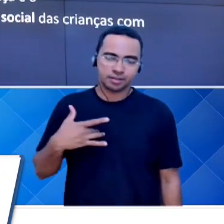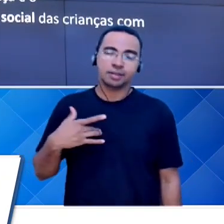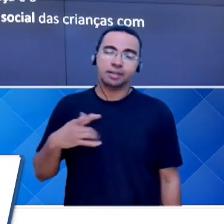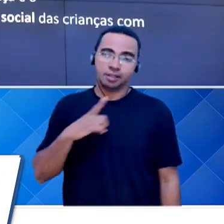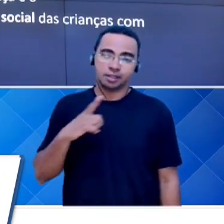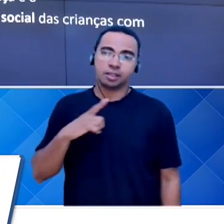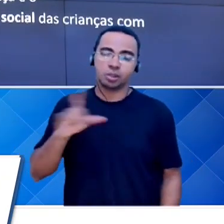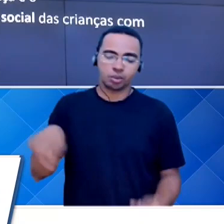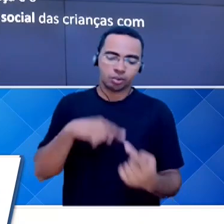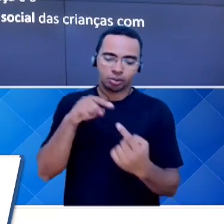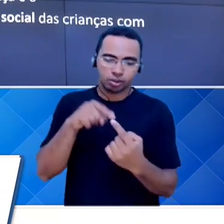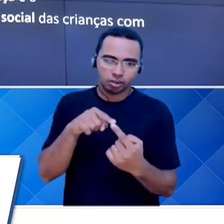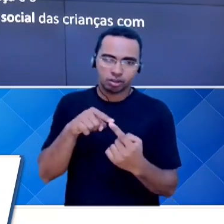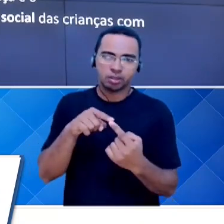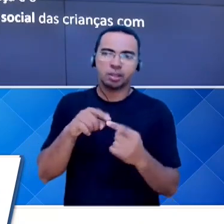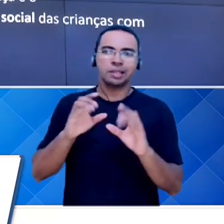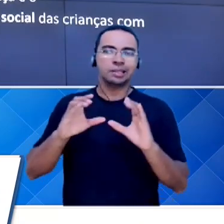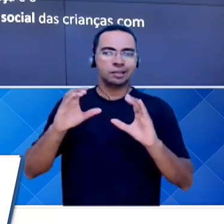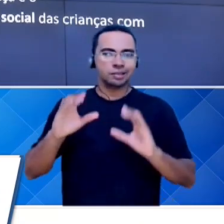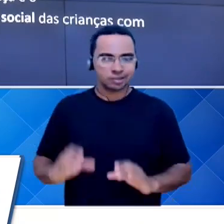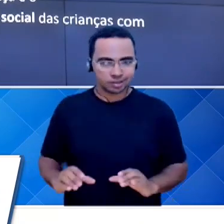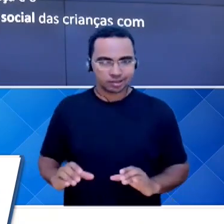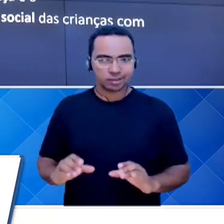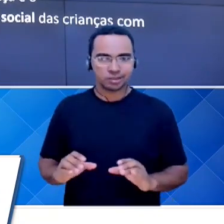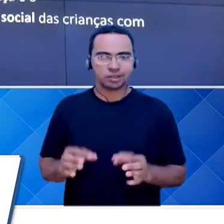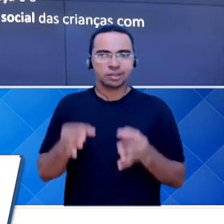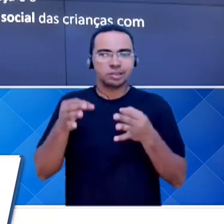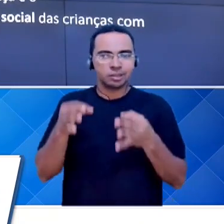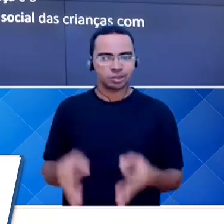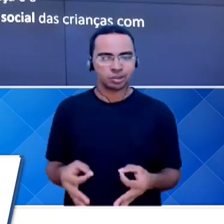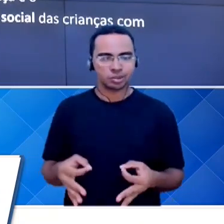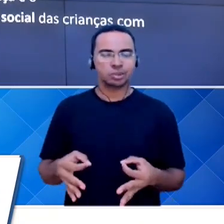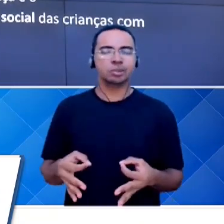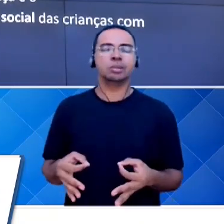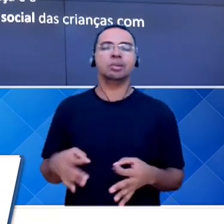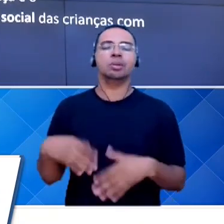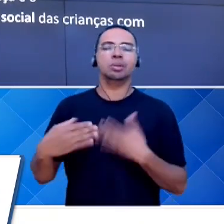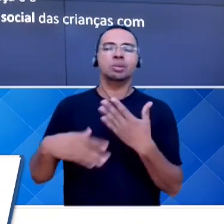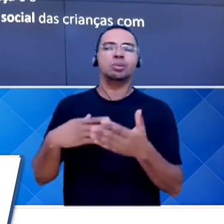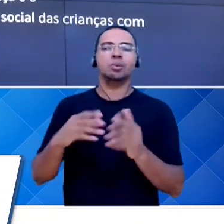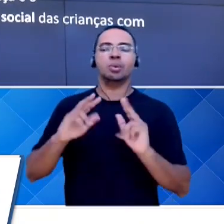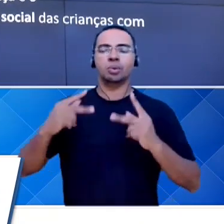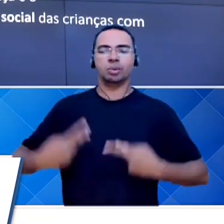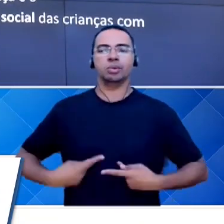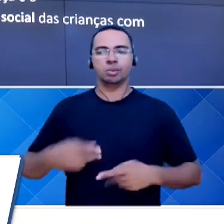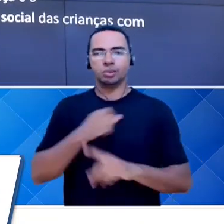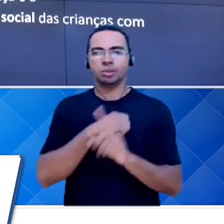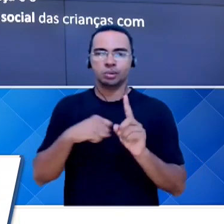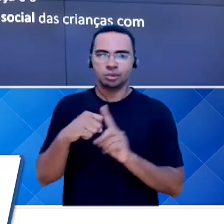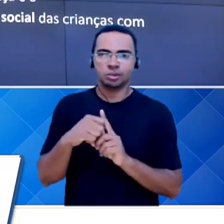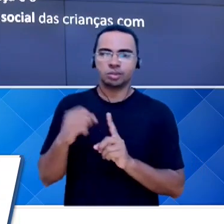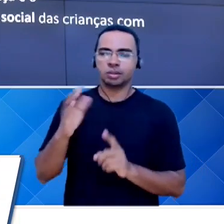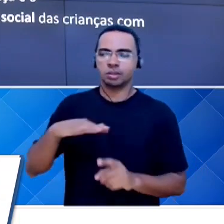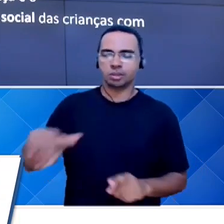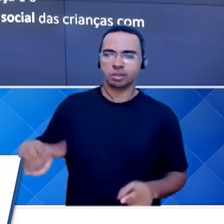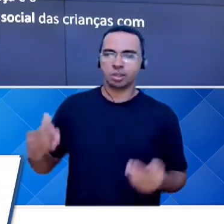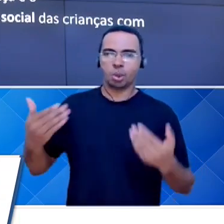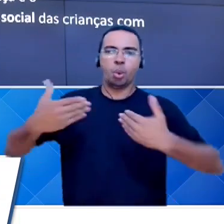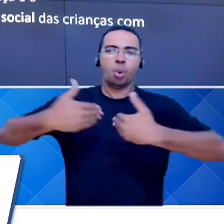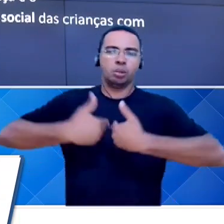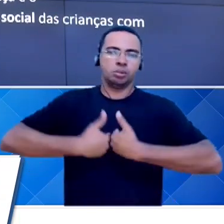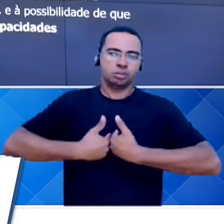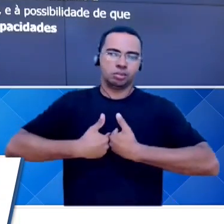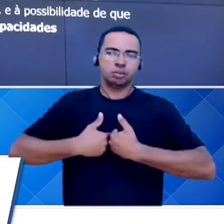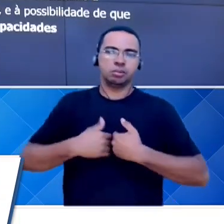então, promover a cidadania, justiça e o desenvolvimento humano e social de crianças com autismo. Próximo